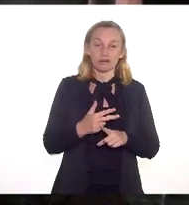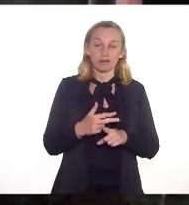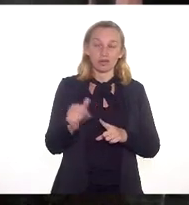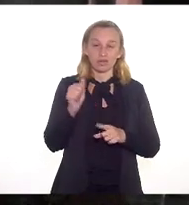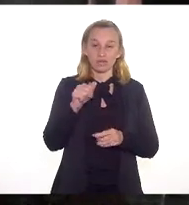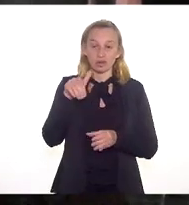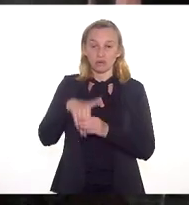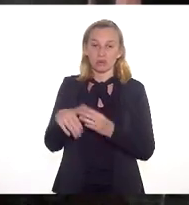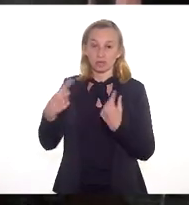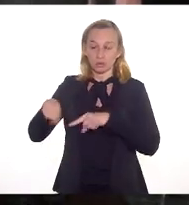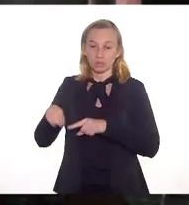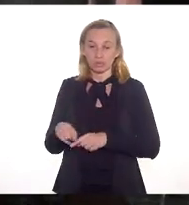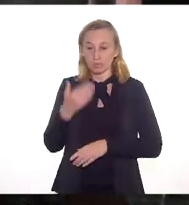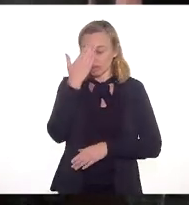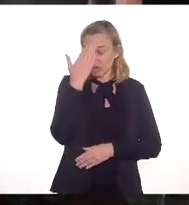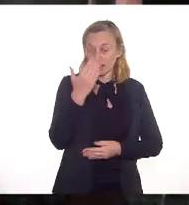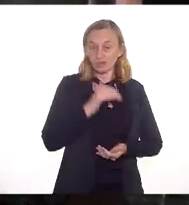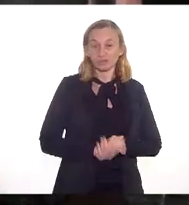Obrigado.